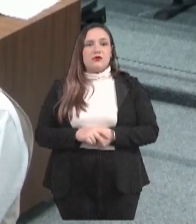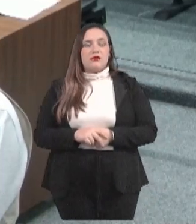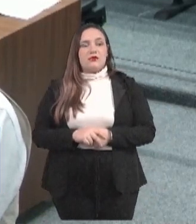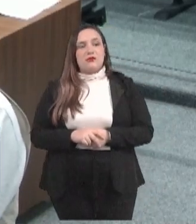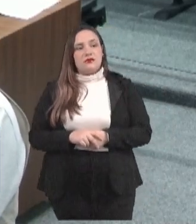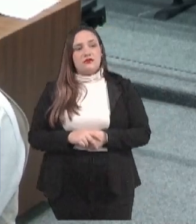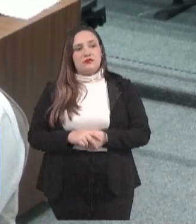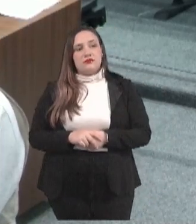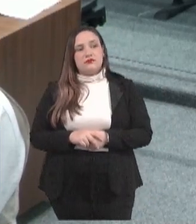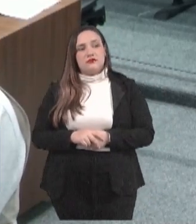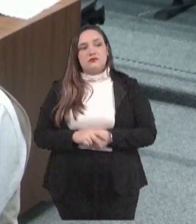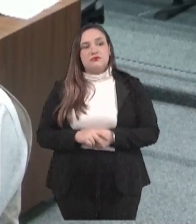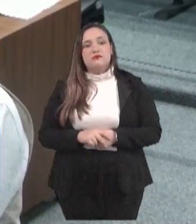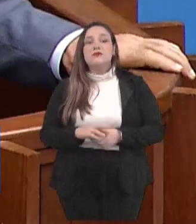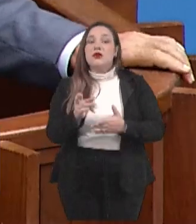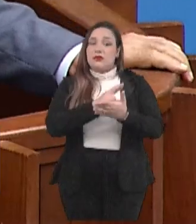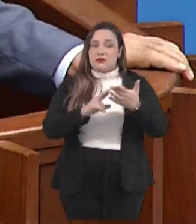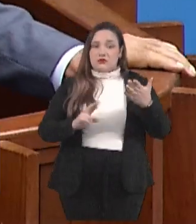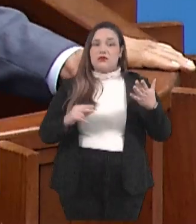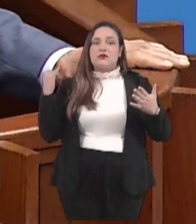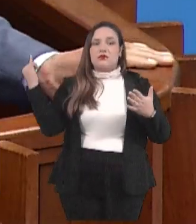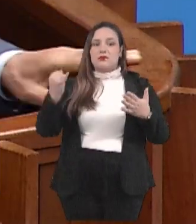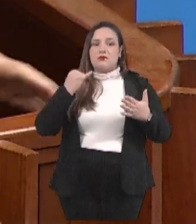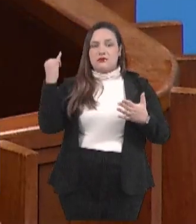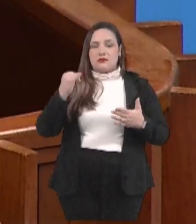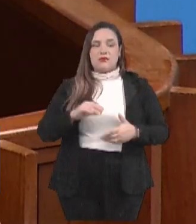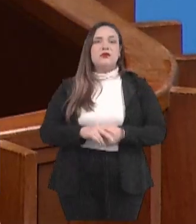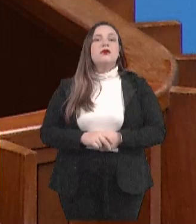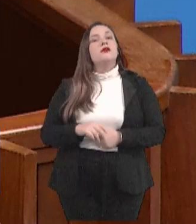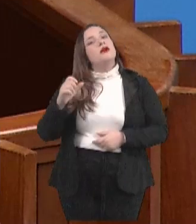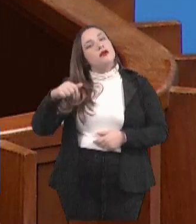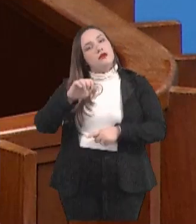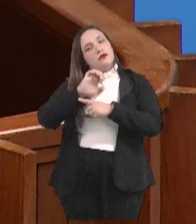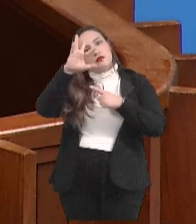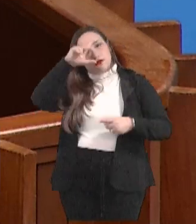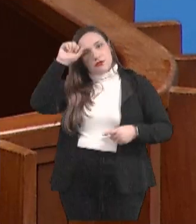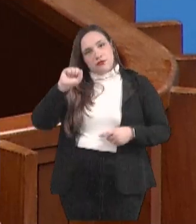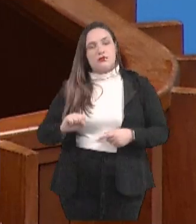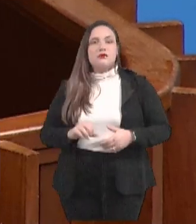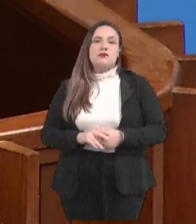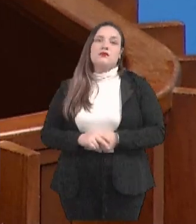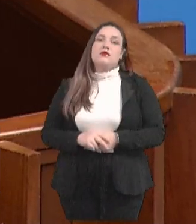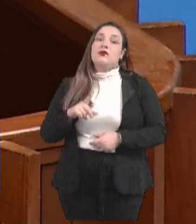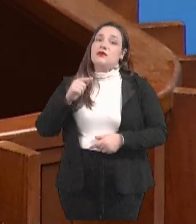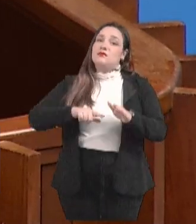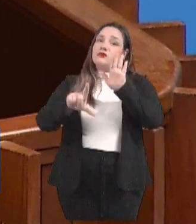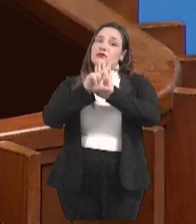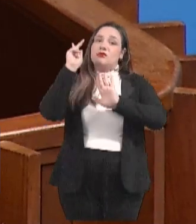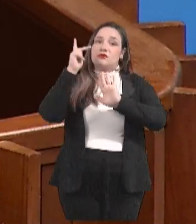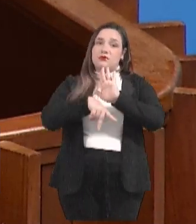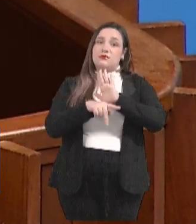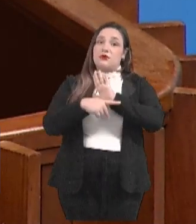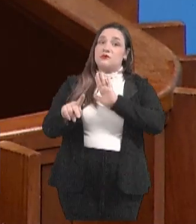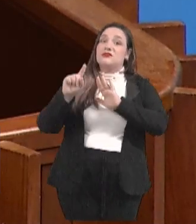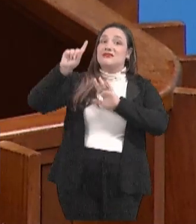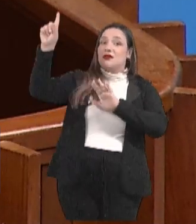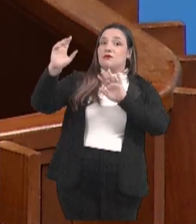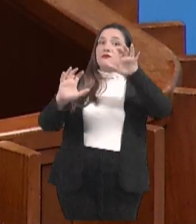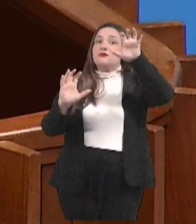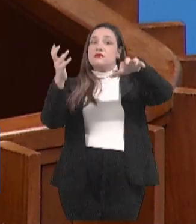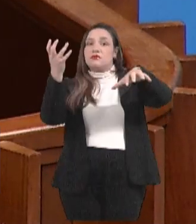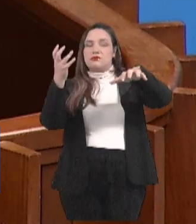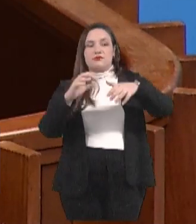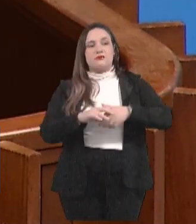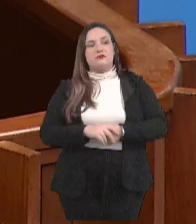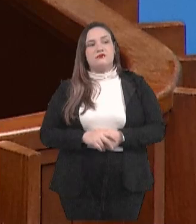interessante para o Mato Grosso do Sul e para o Brasil, que é um projeto de lei do Congresso Nacional